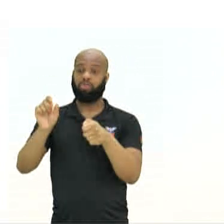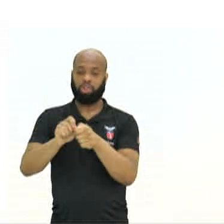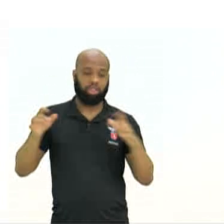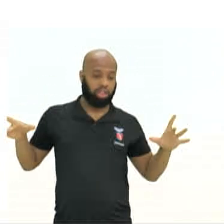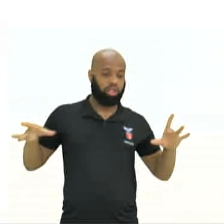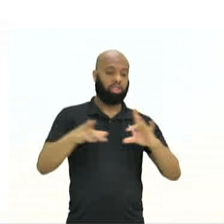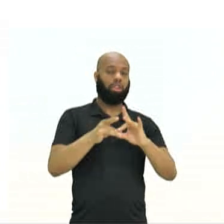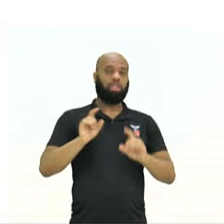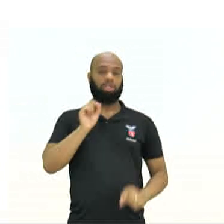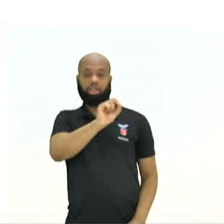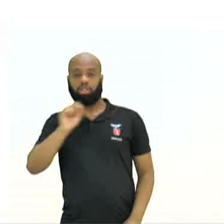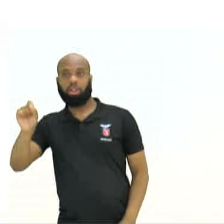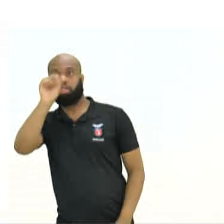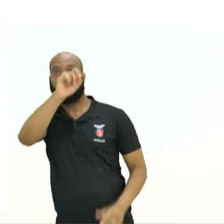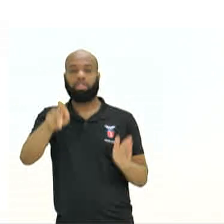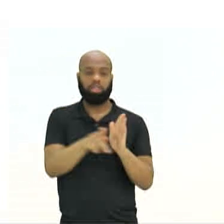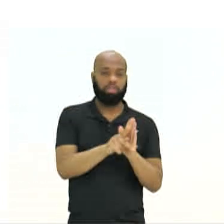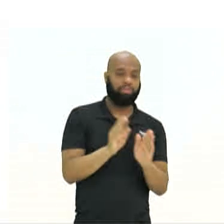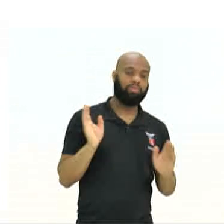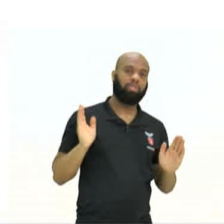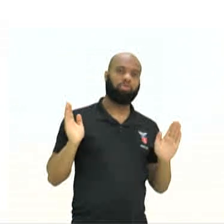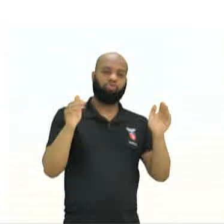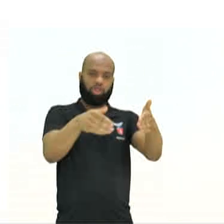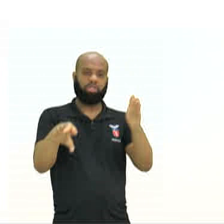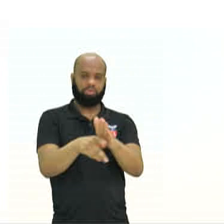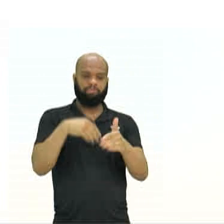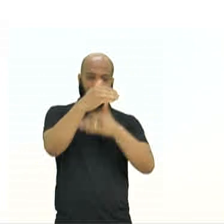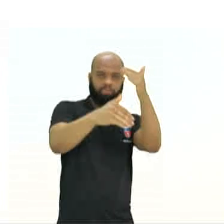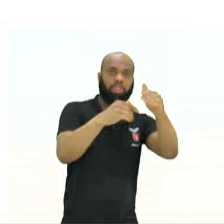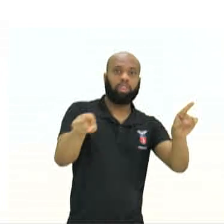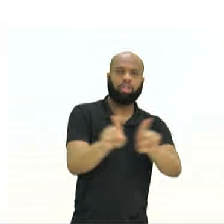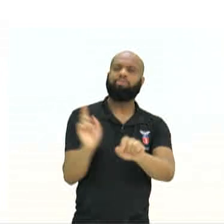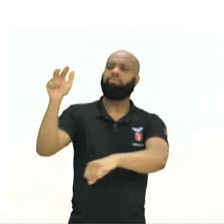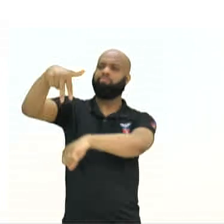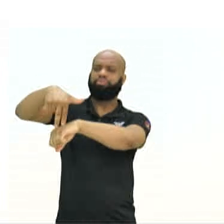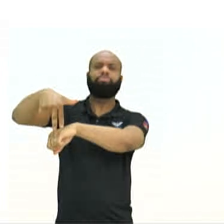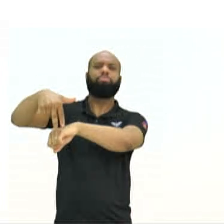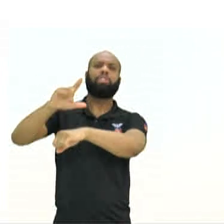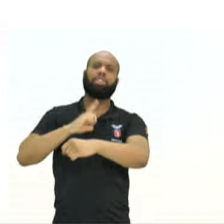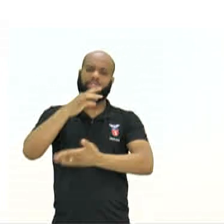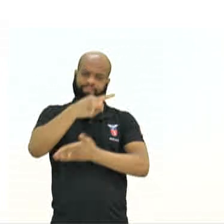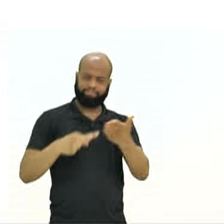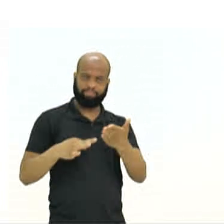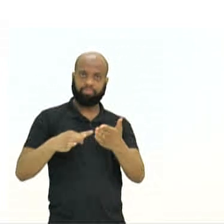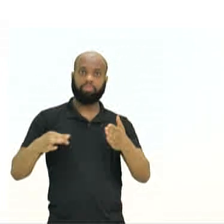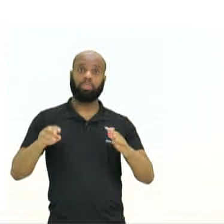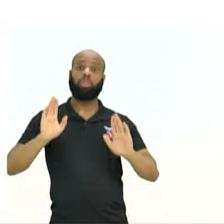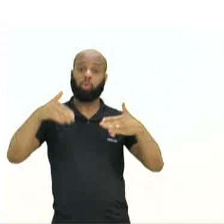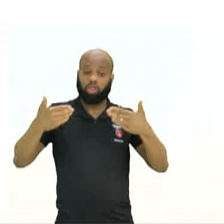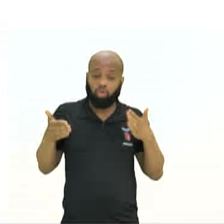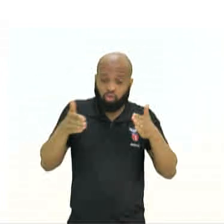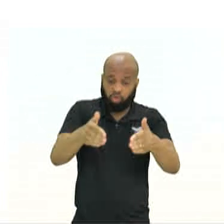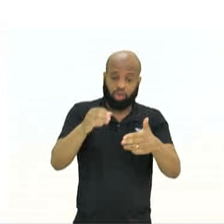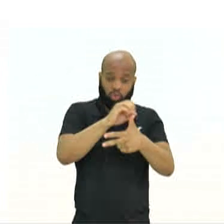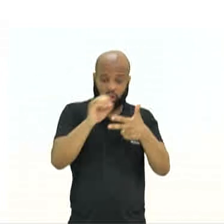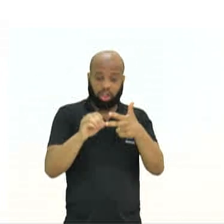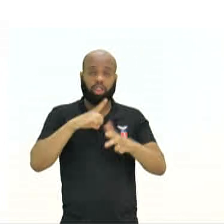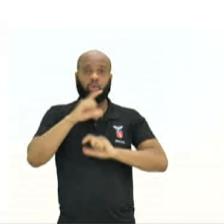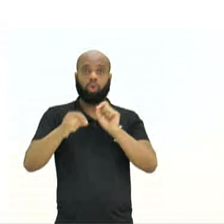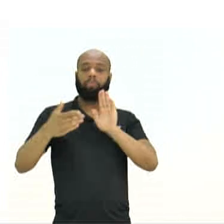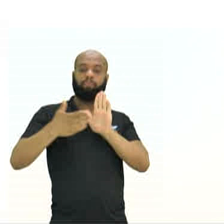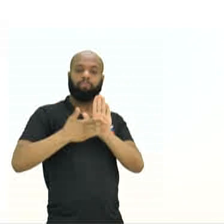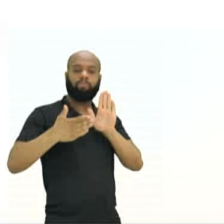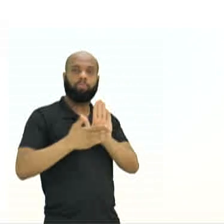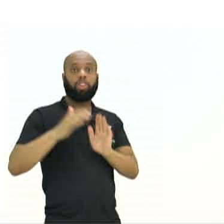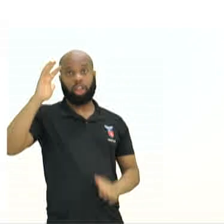pontos centrais da discussão, inclusive o posicionamento apresentado na tese. Para o Enem, é preciso fazer uma